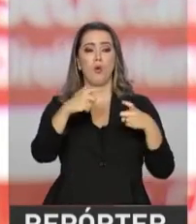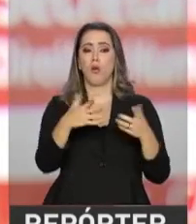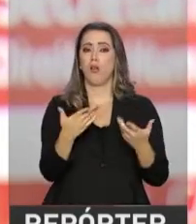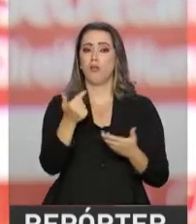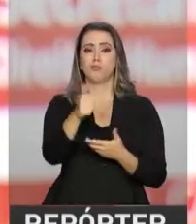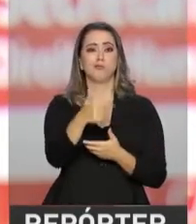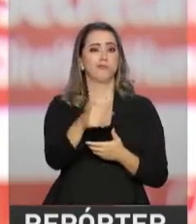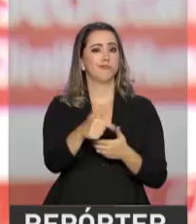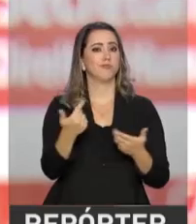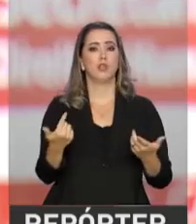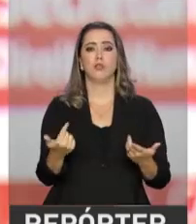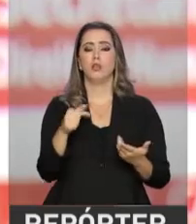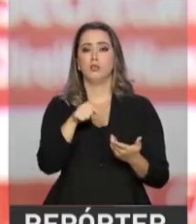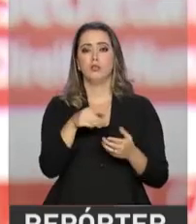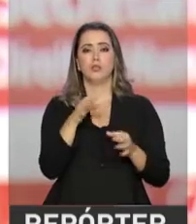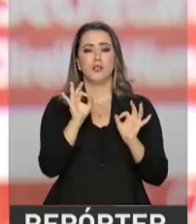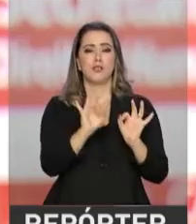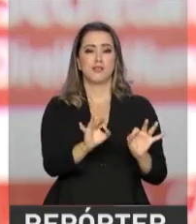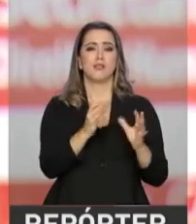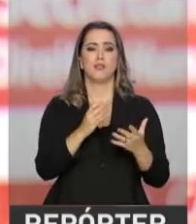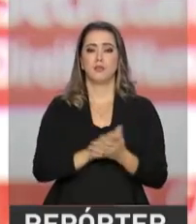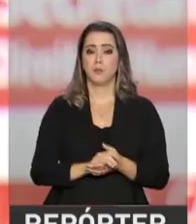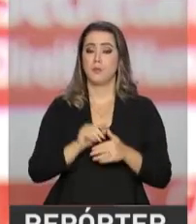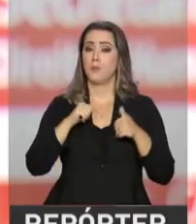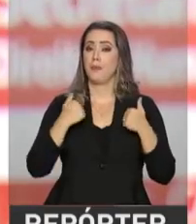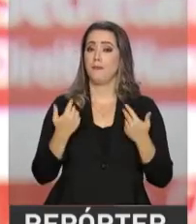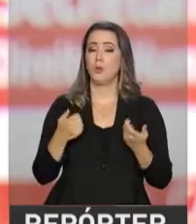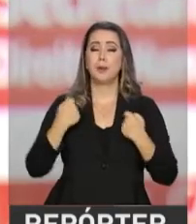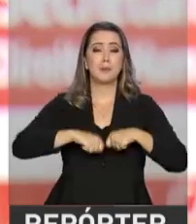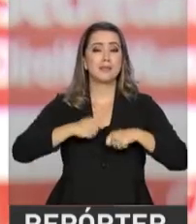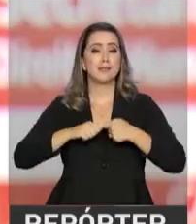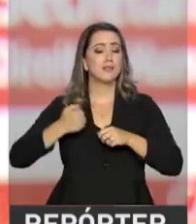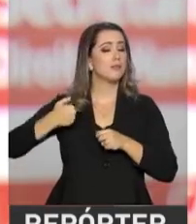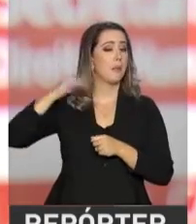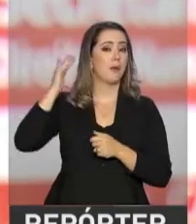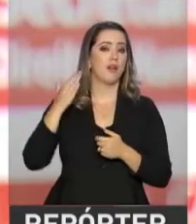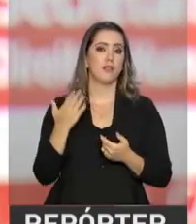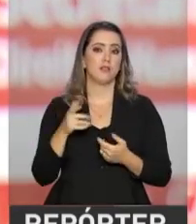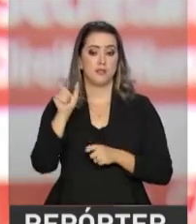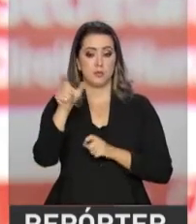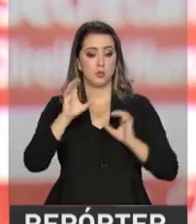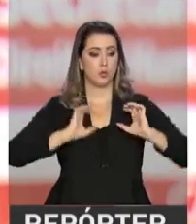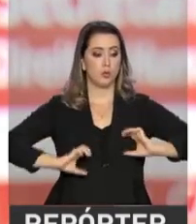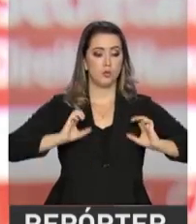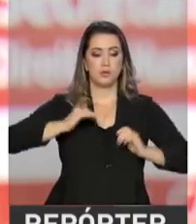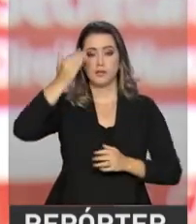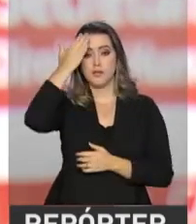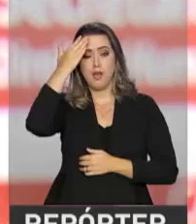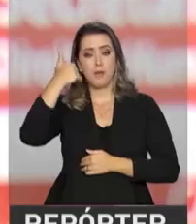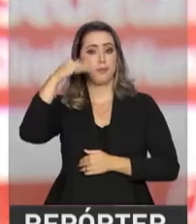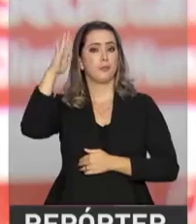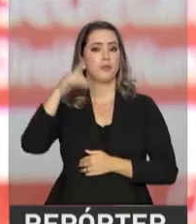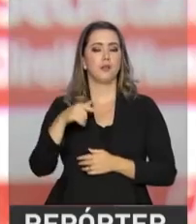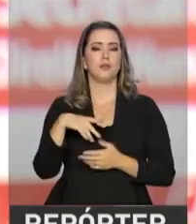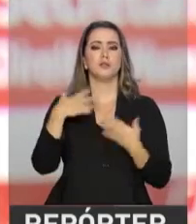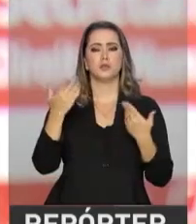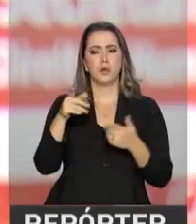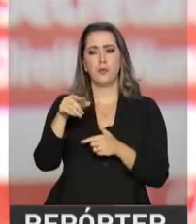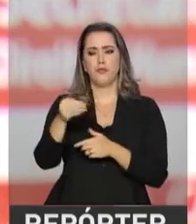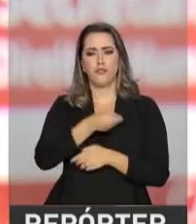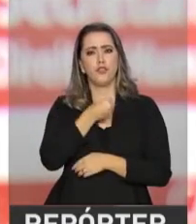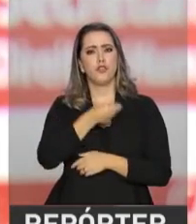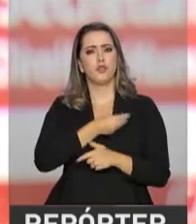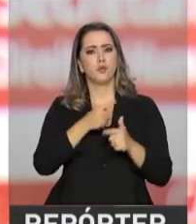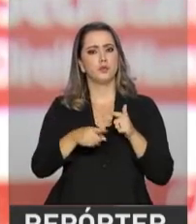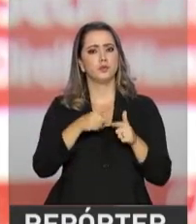sapato aperta qual é o calo que dói mais com a necessidade então a solução tem que vim de quem vive o problema e